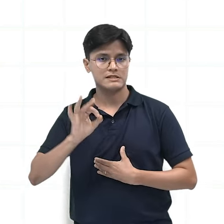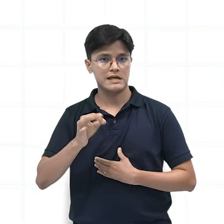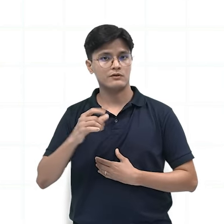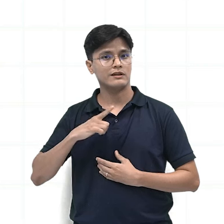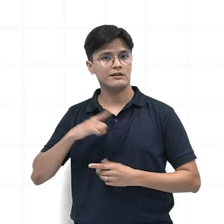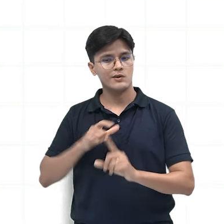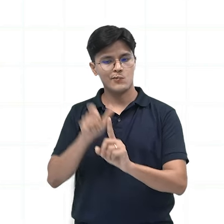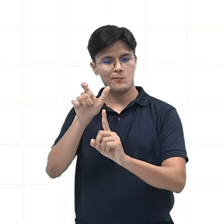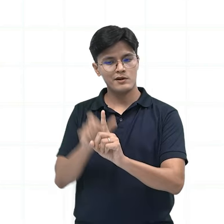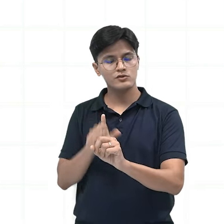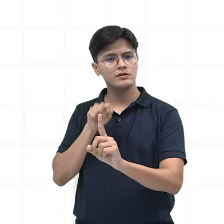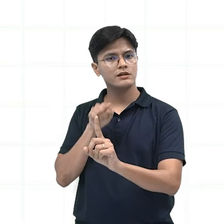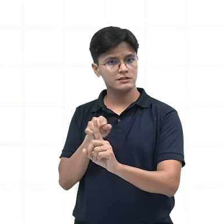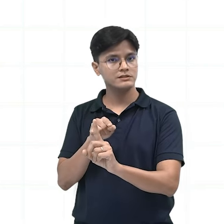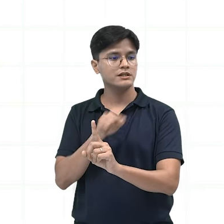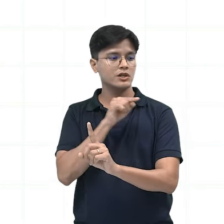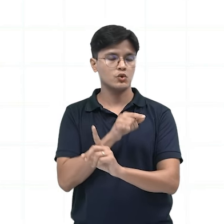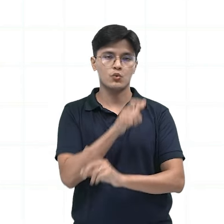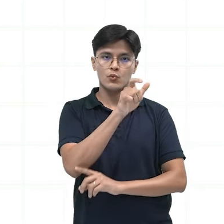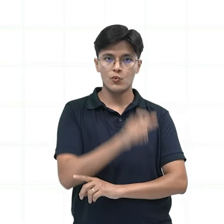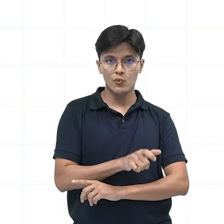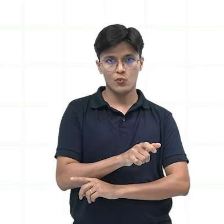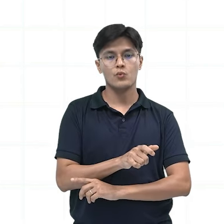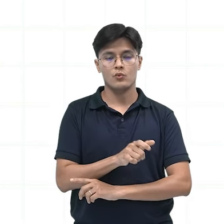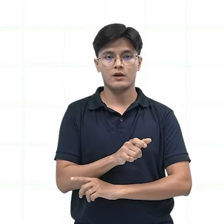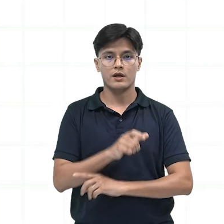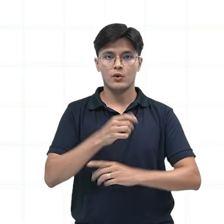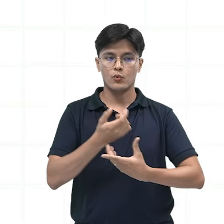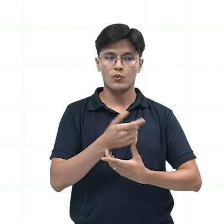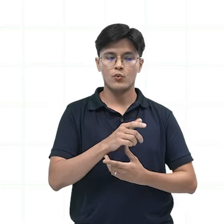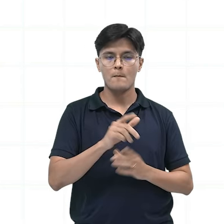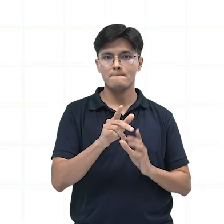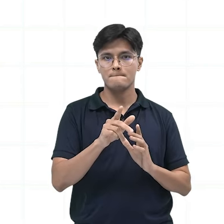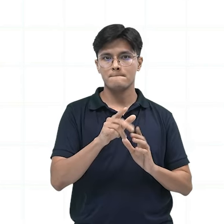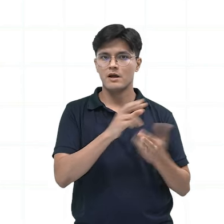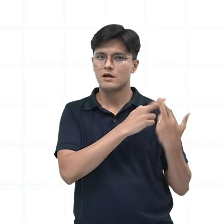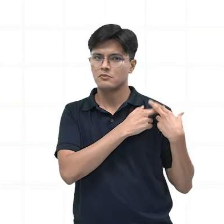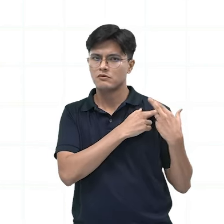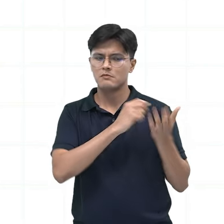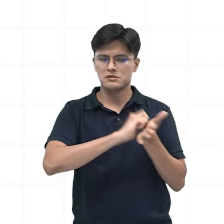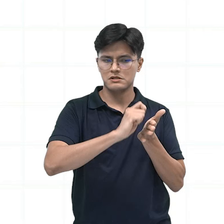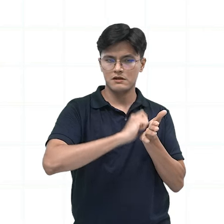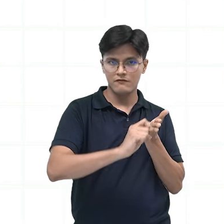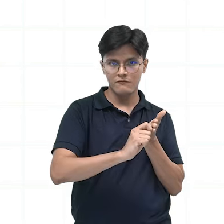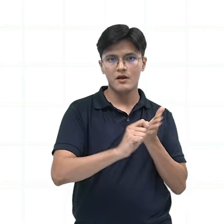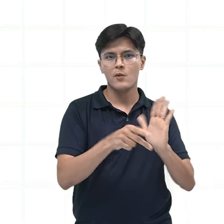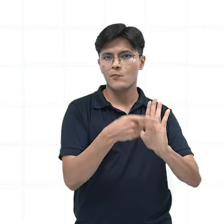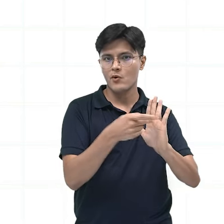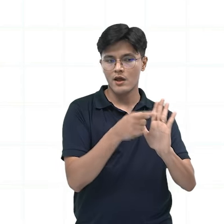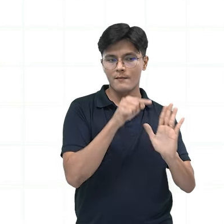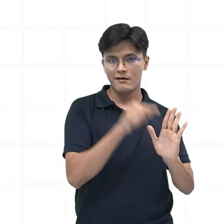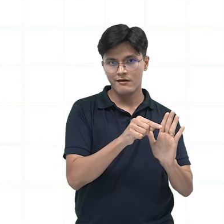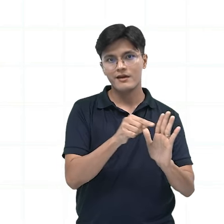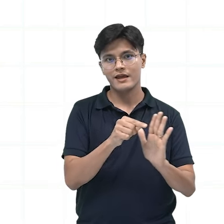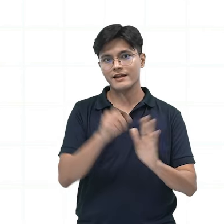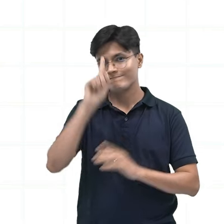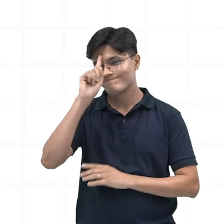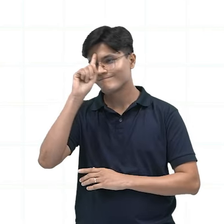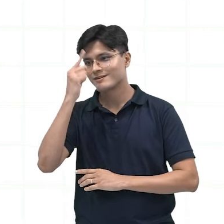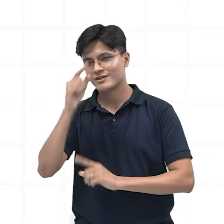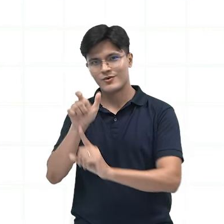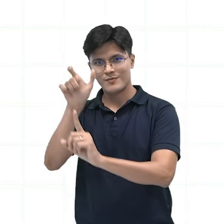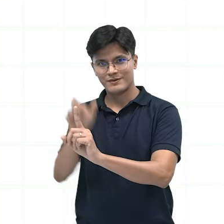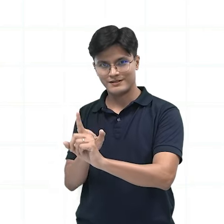ser confundido com o próprio poeta. Veja se você está compreendendo. O eu lírico não é